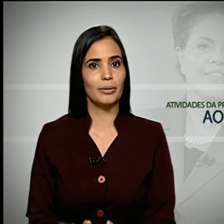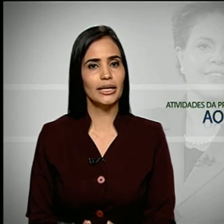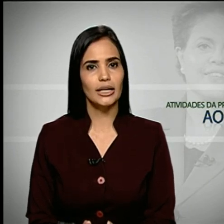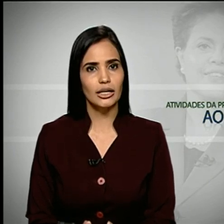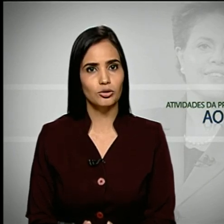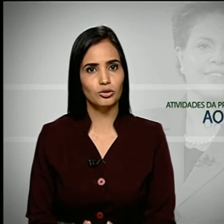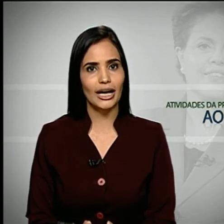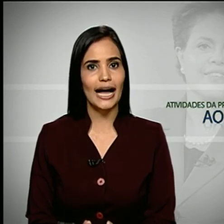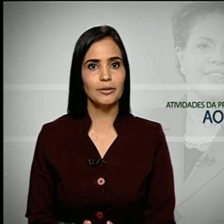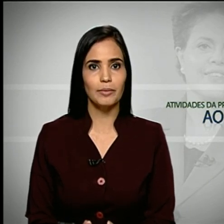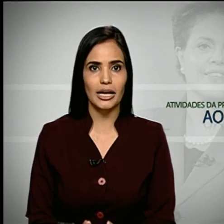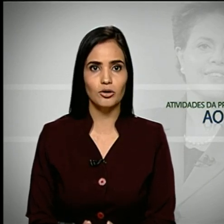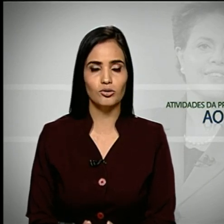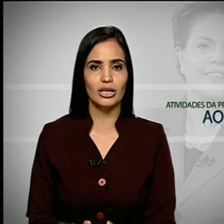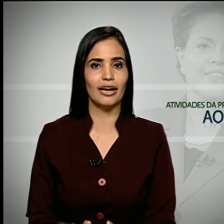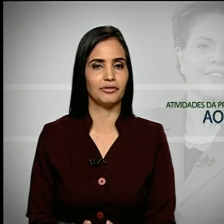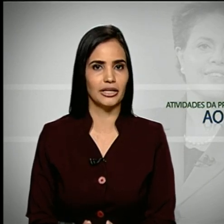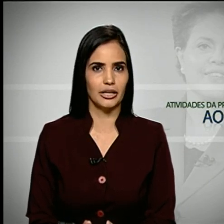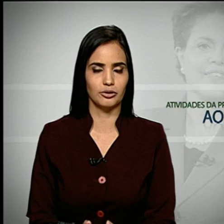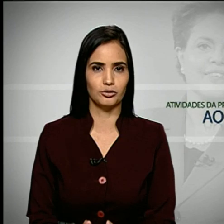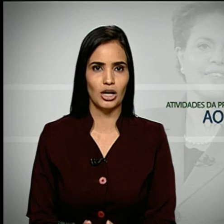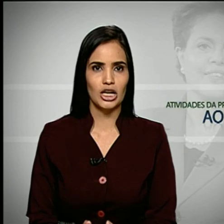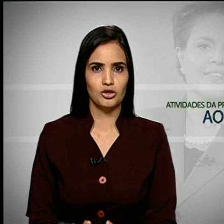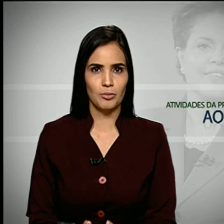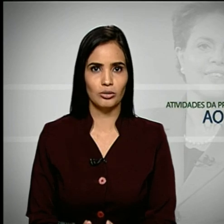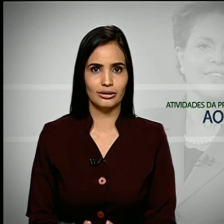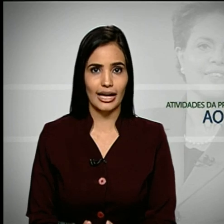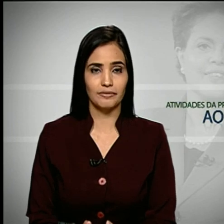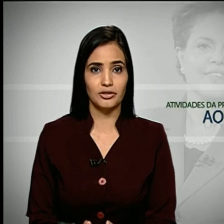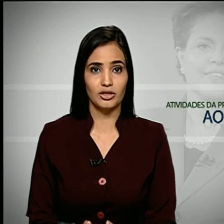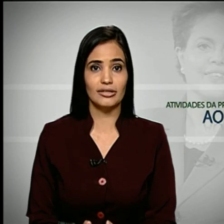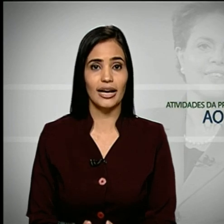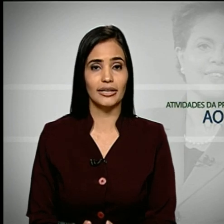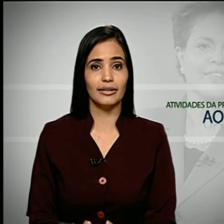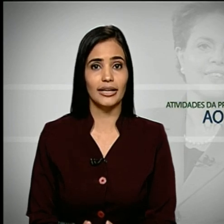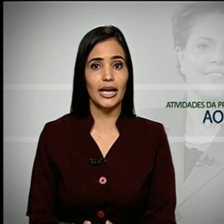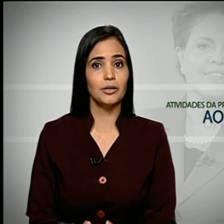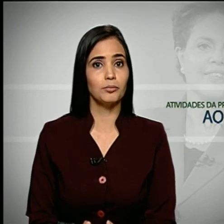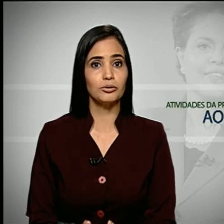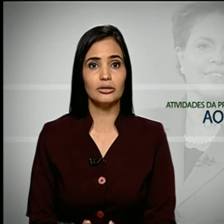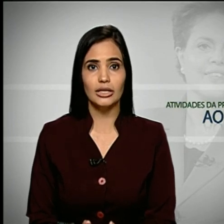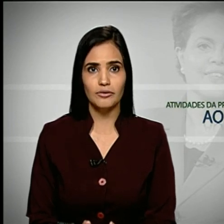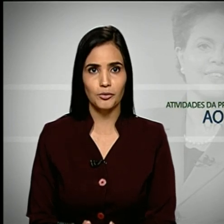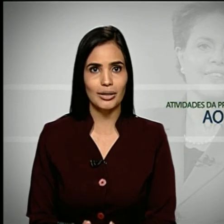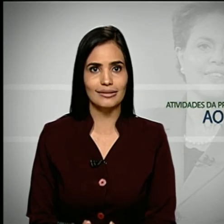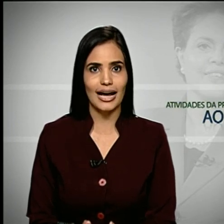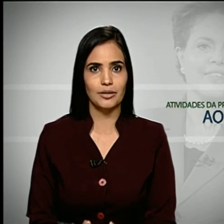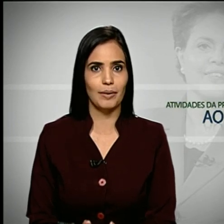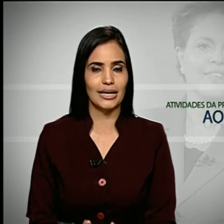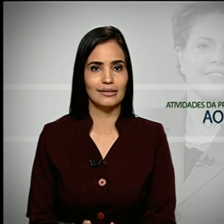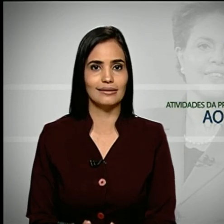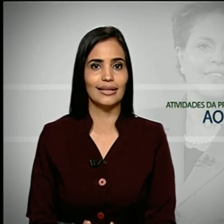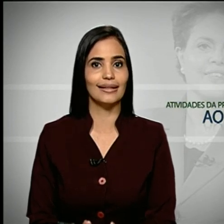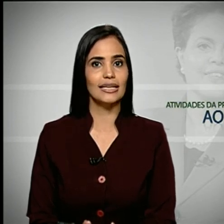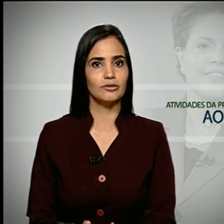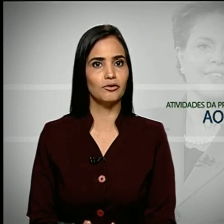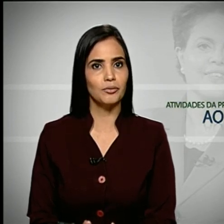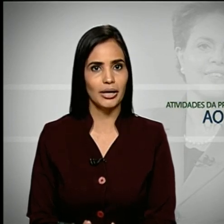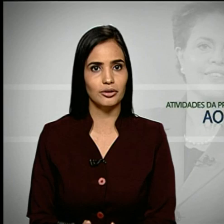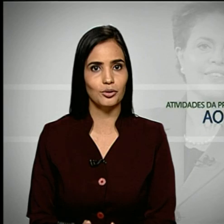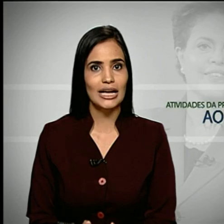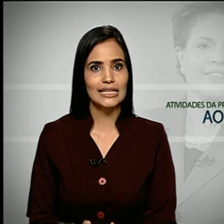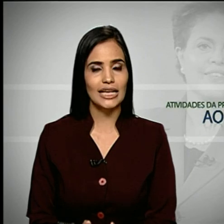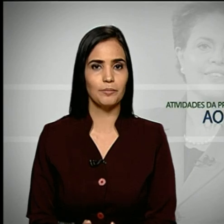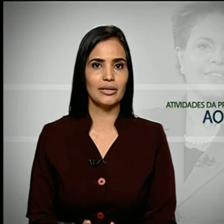latino-americanos caribenhos e africanos de uma Rousseff disse ainda que é impossível pensar em países sem